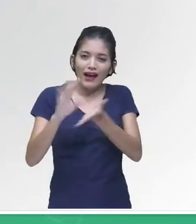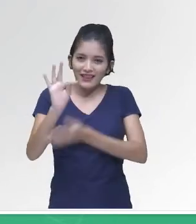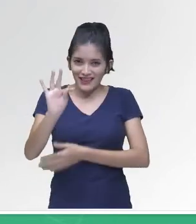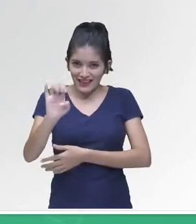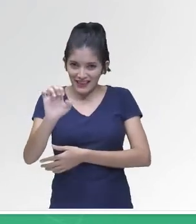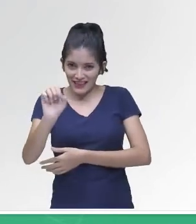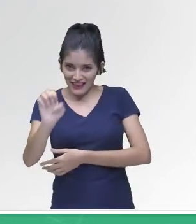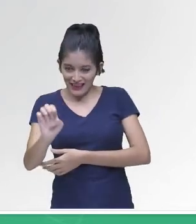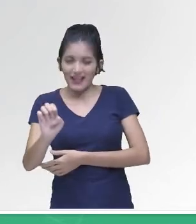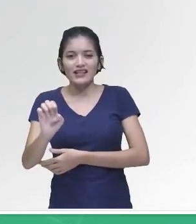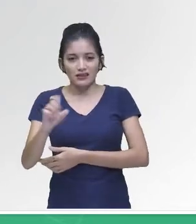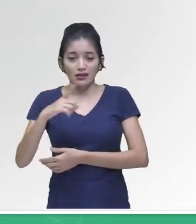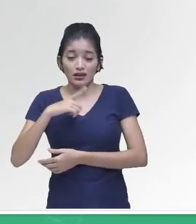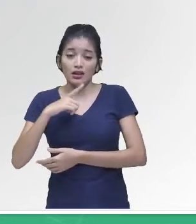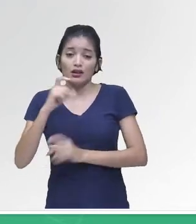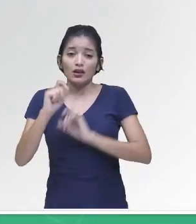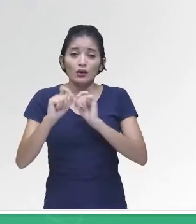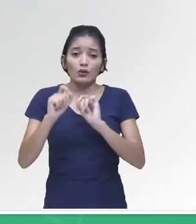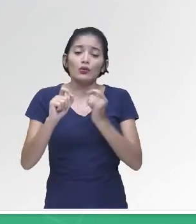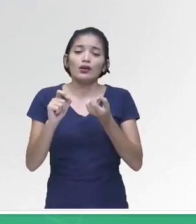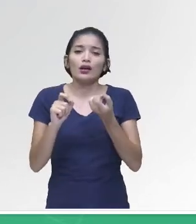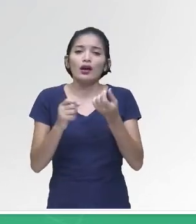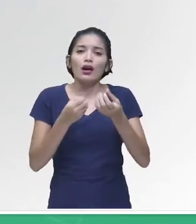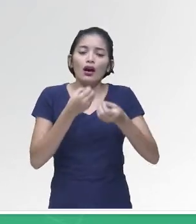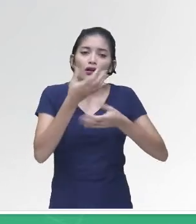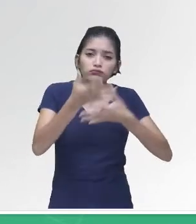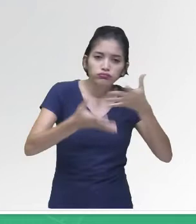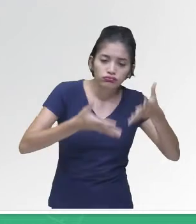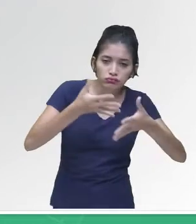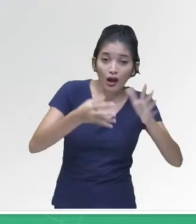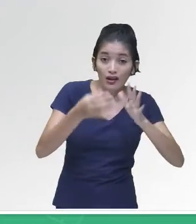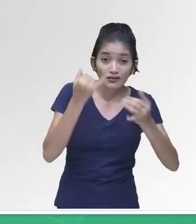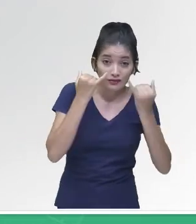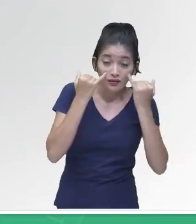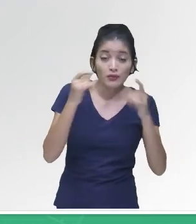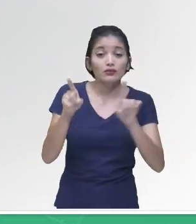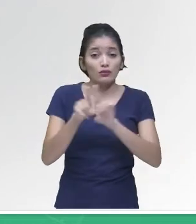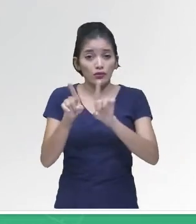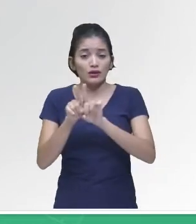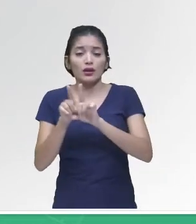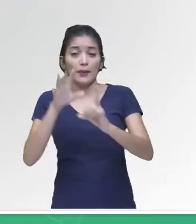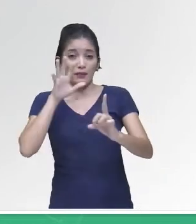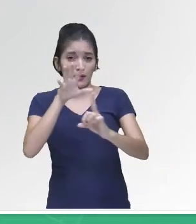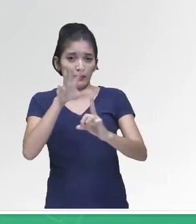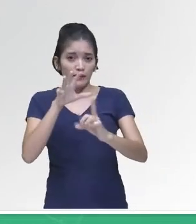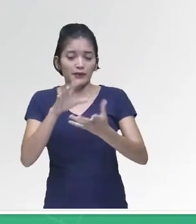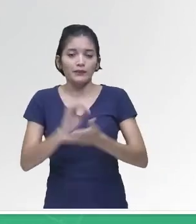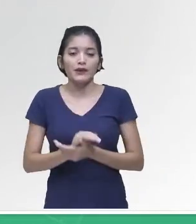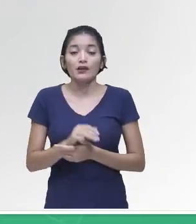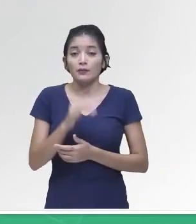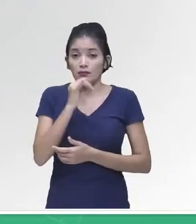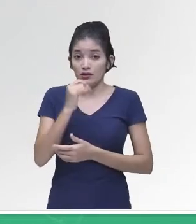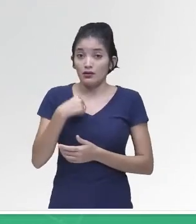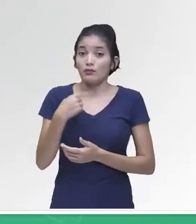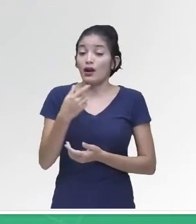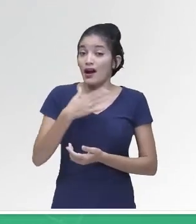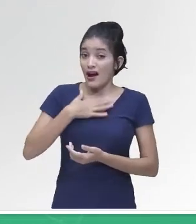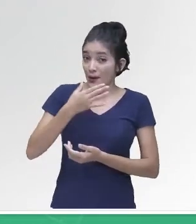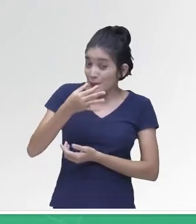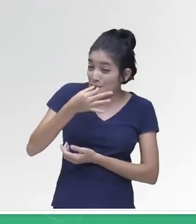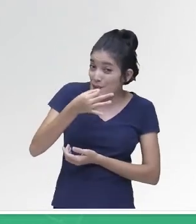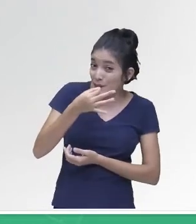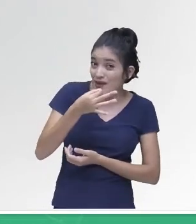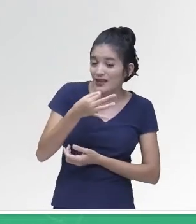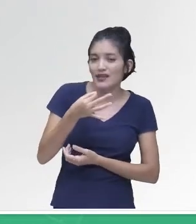os argumentos que sustentam essa minha tese. Olha só que interessante. Eu estou querendo demonstrar que aquela minha opinião é